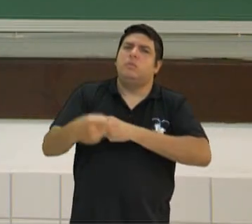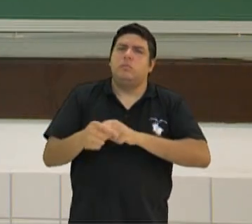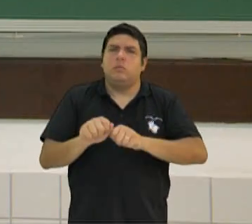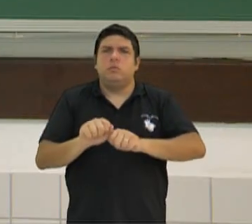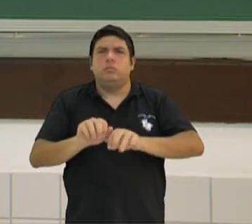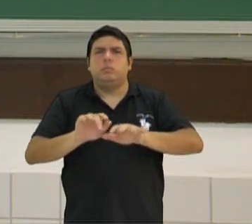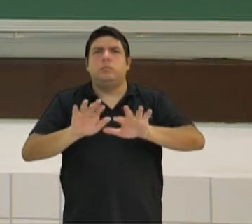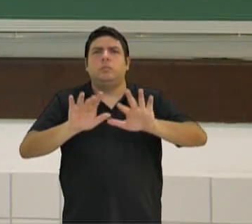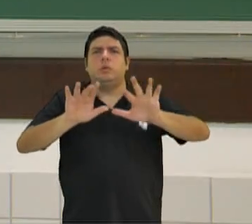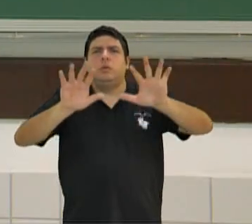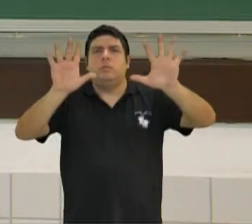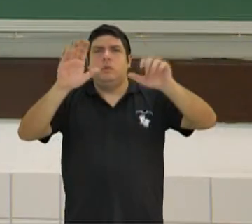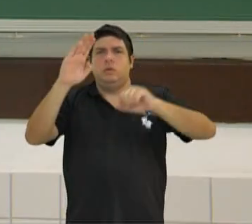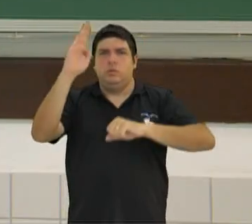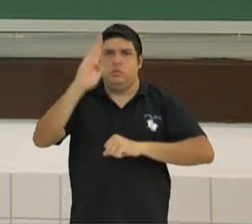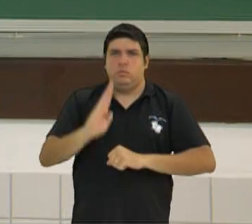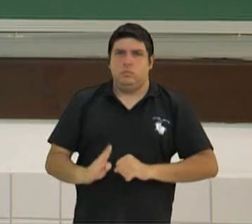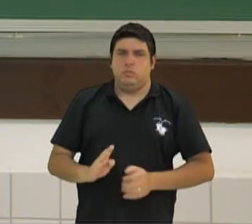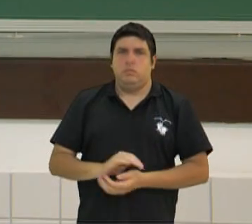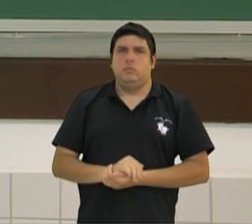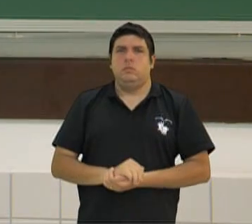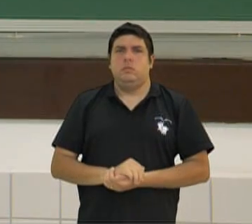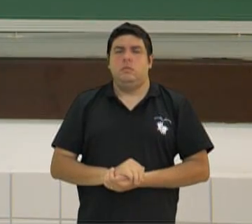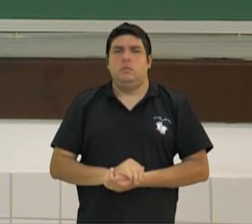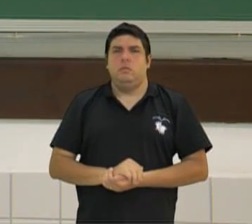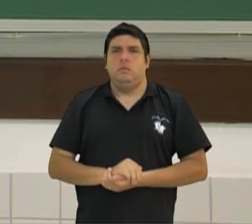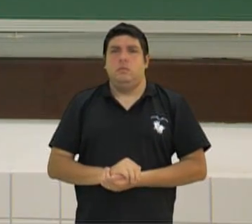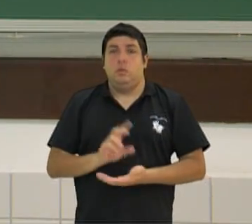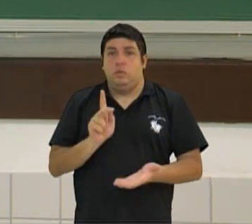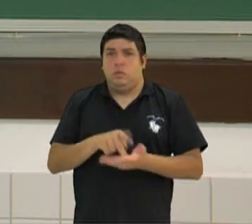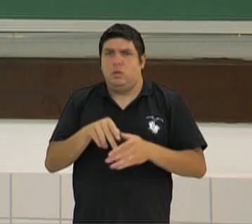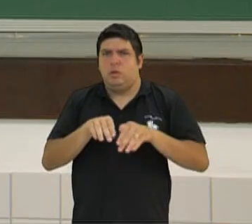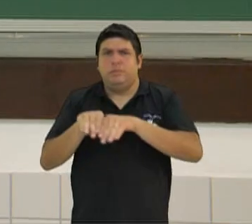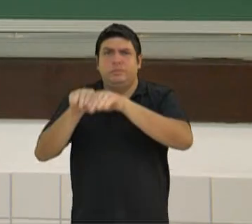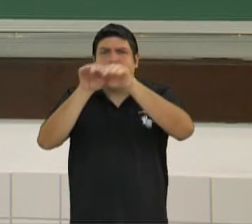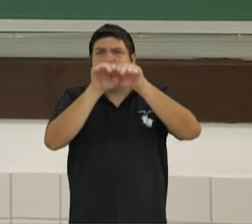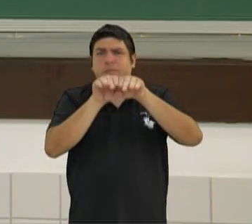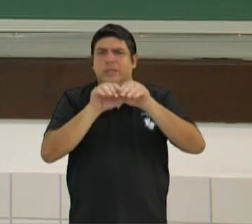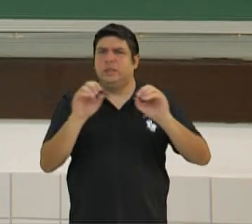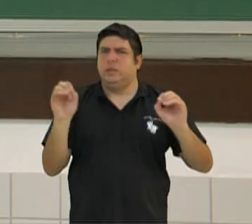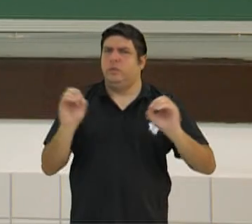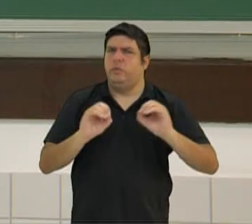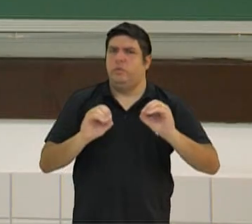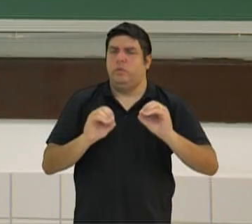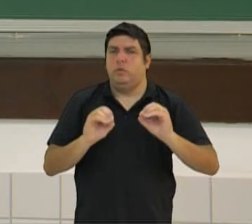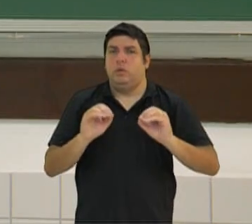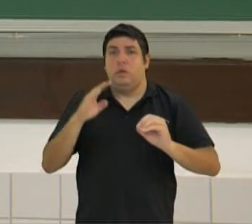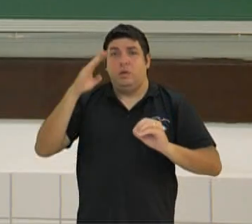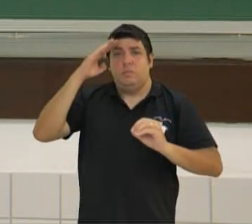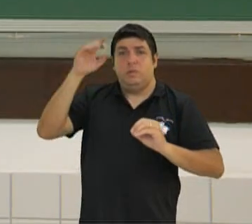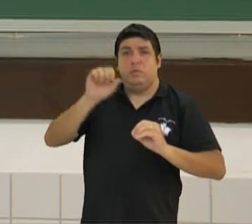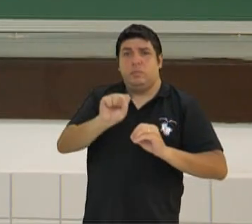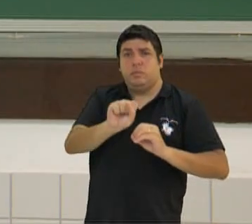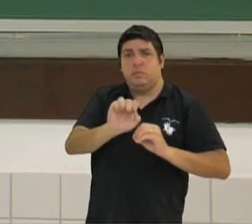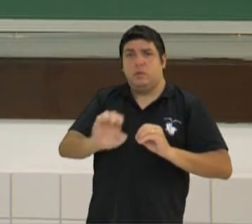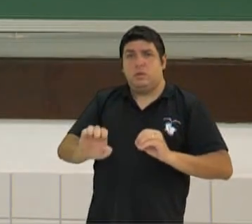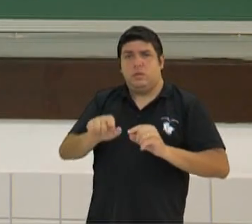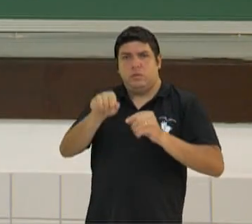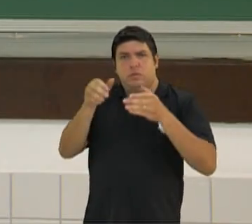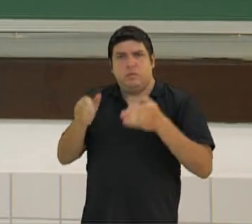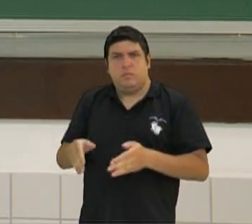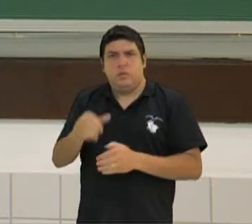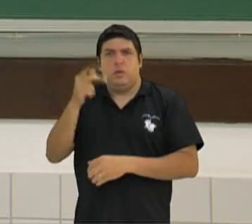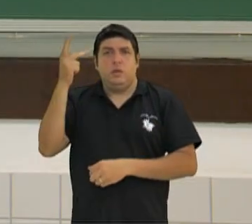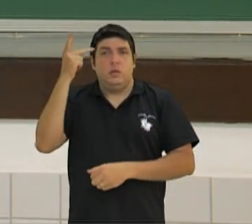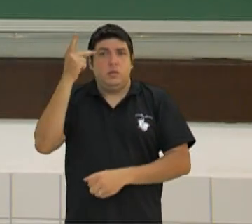Então, aconteceu de modo desigual, concentrada onde? Na região Sudeste, principalmente São Paulo e Rio